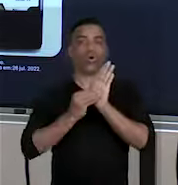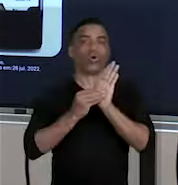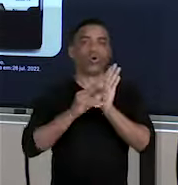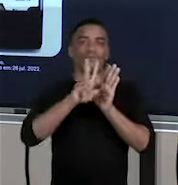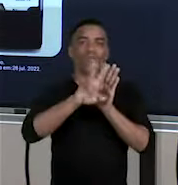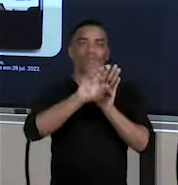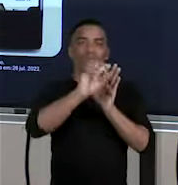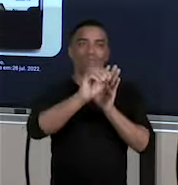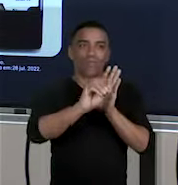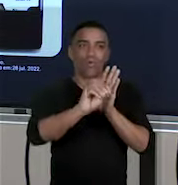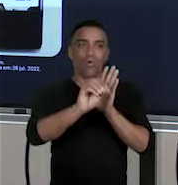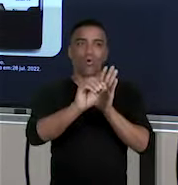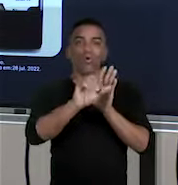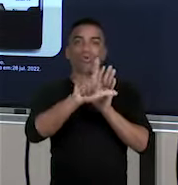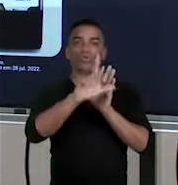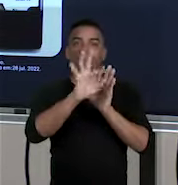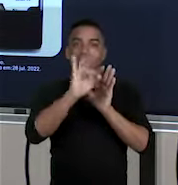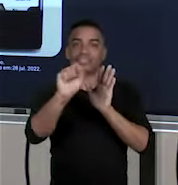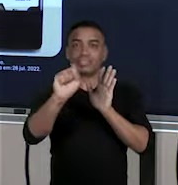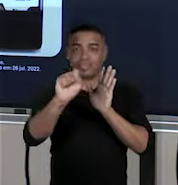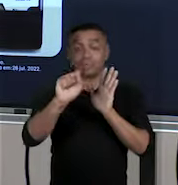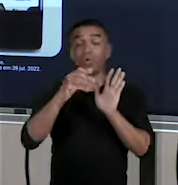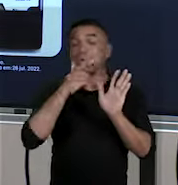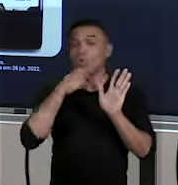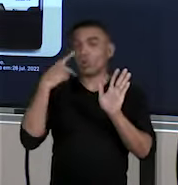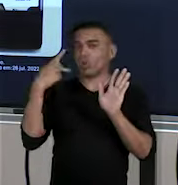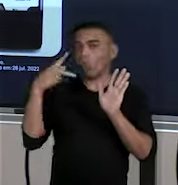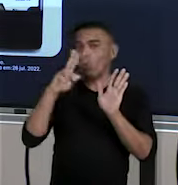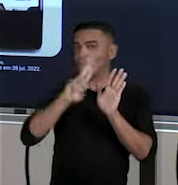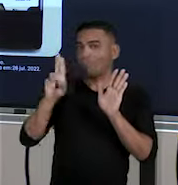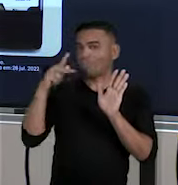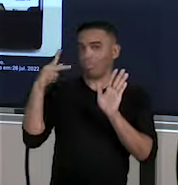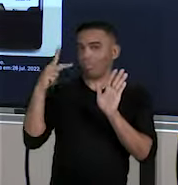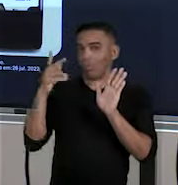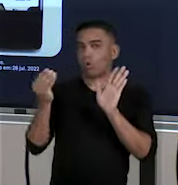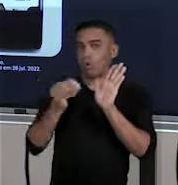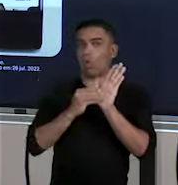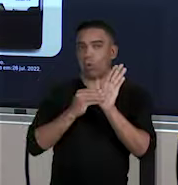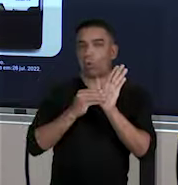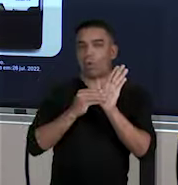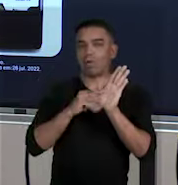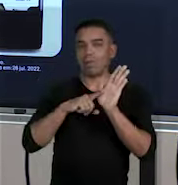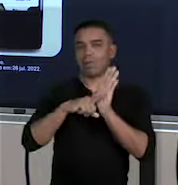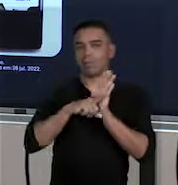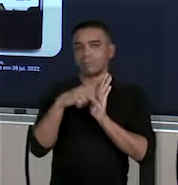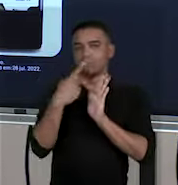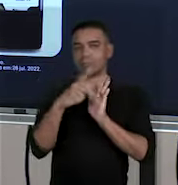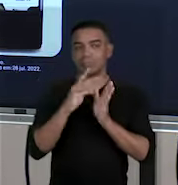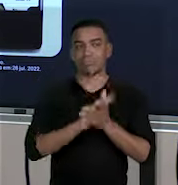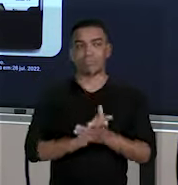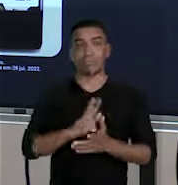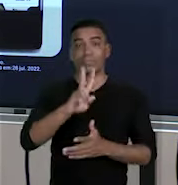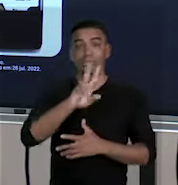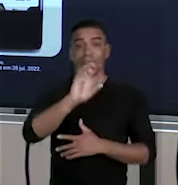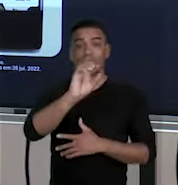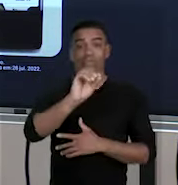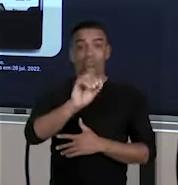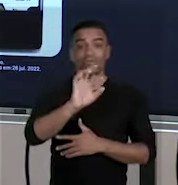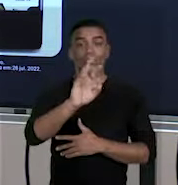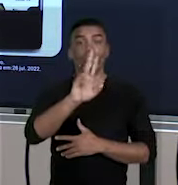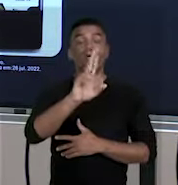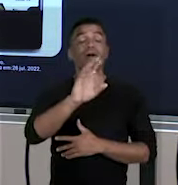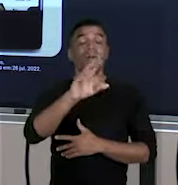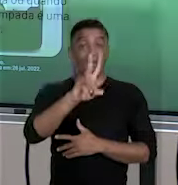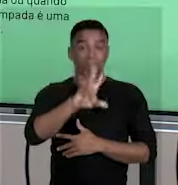tensão elétrica é medida. E ela é medida através de equipamentos chamados de voltímetros,